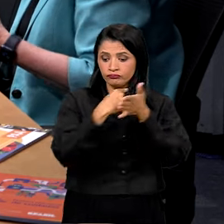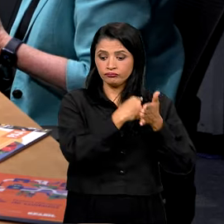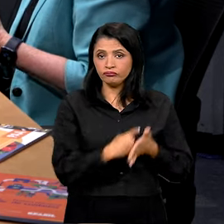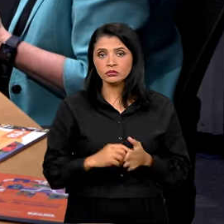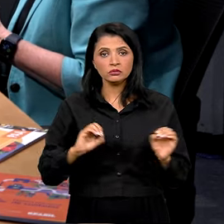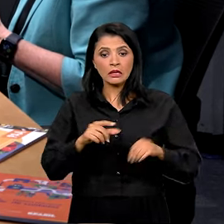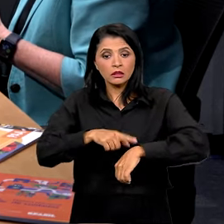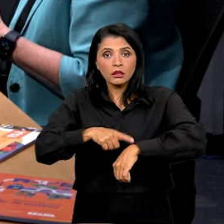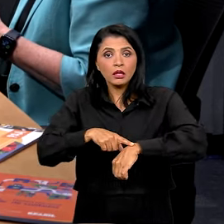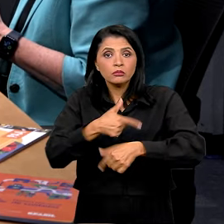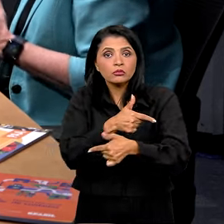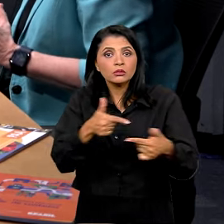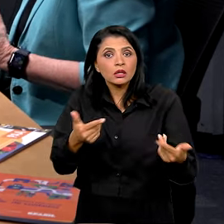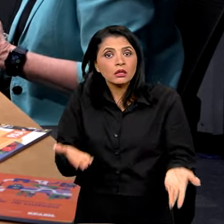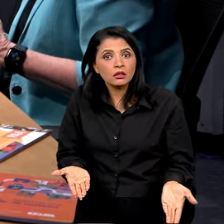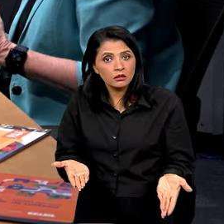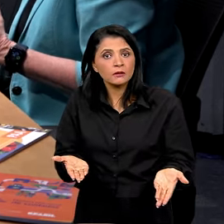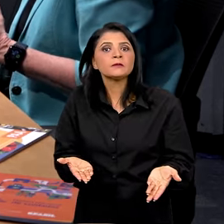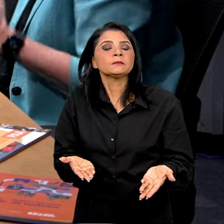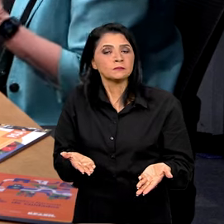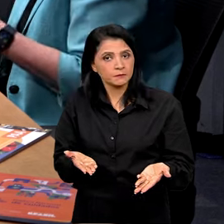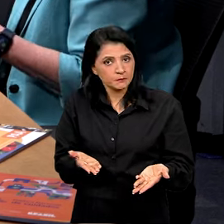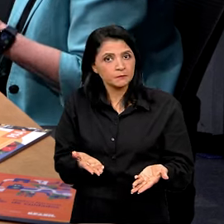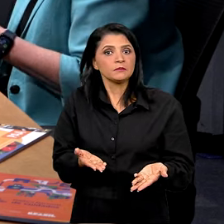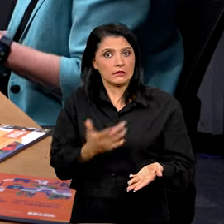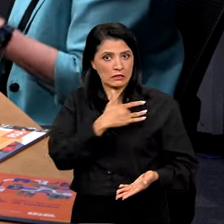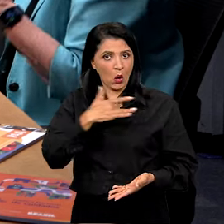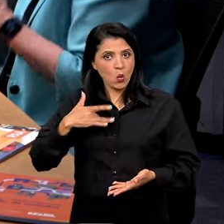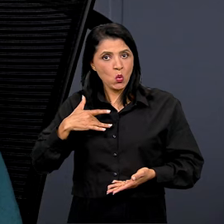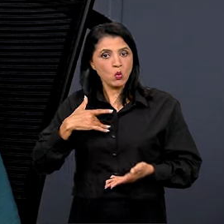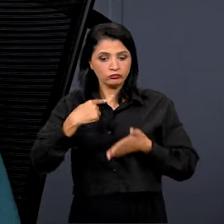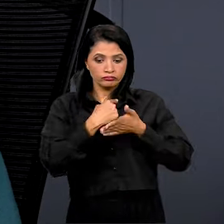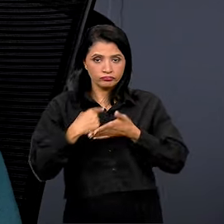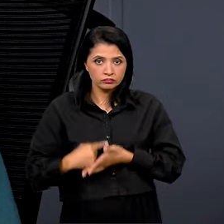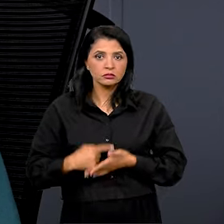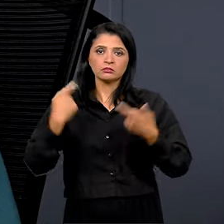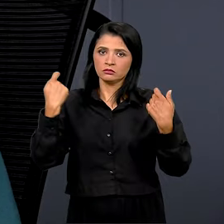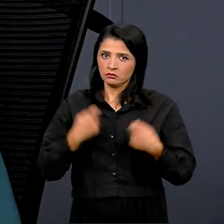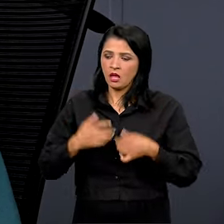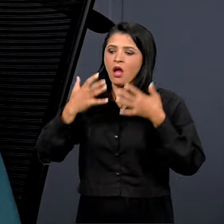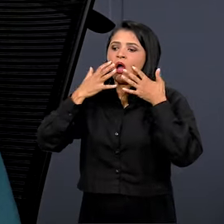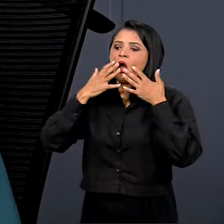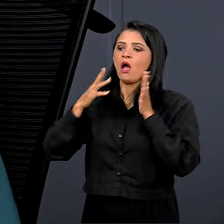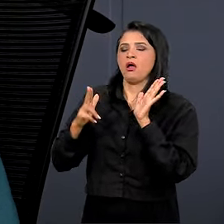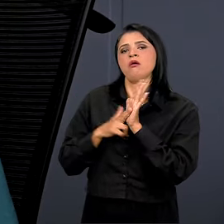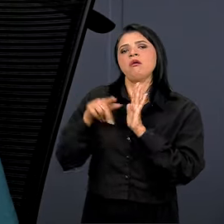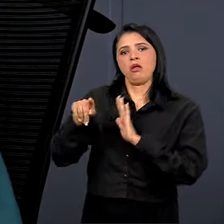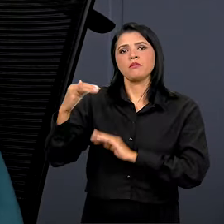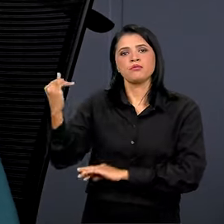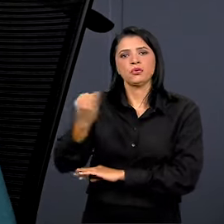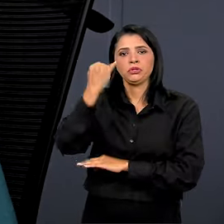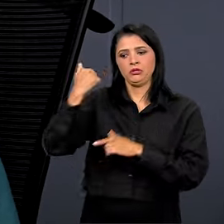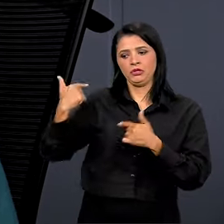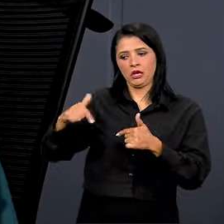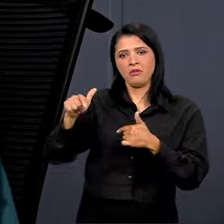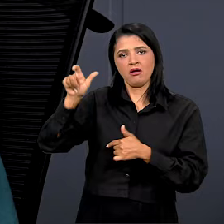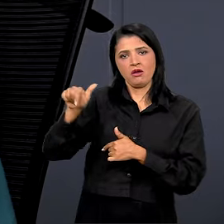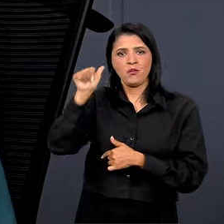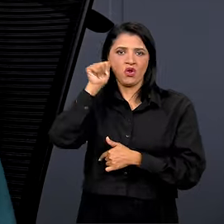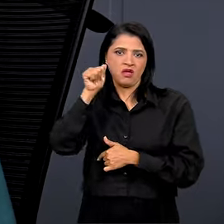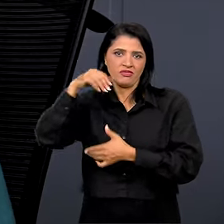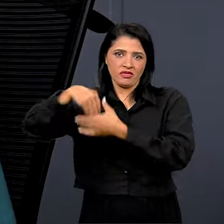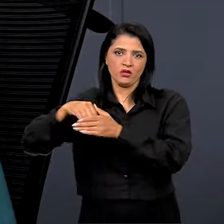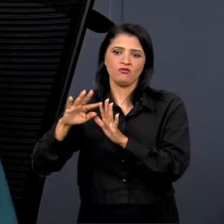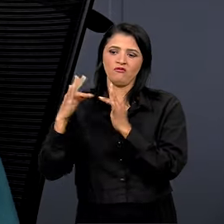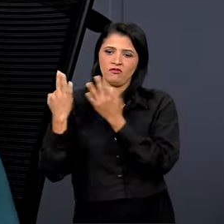saúde né então eh eh nós temos que reconhecer a importância desse trabalho que fazem as cuidadoras